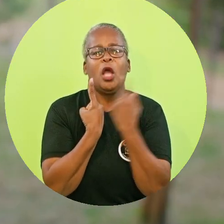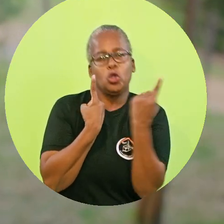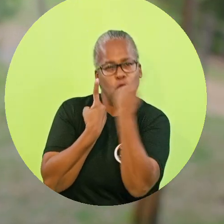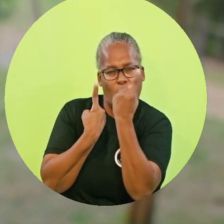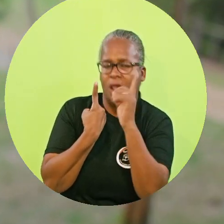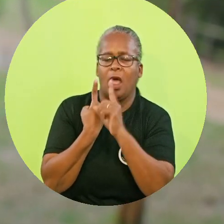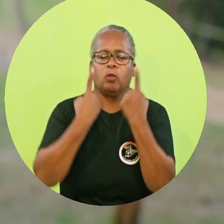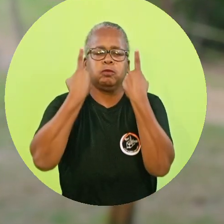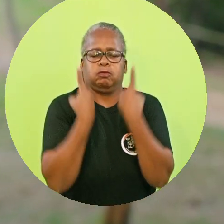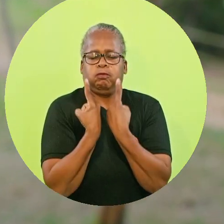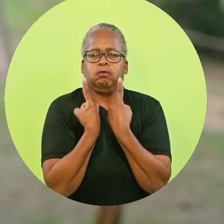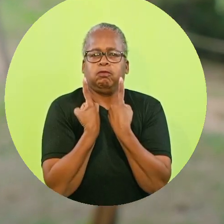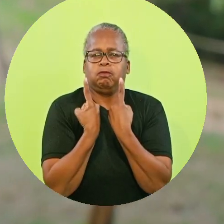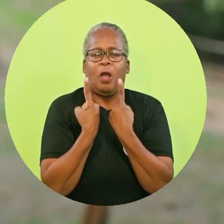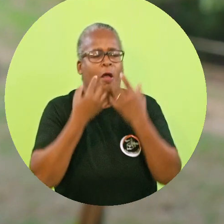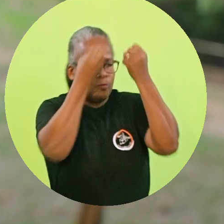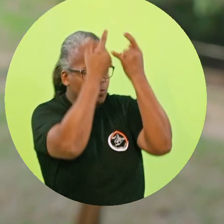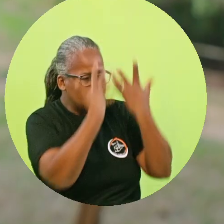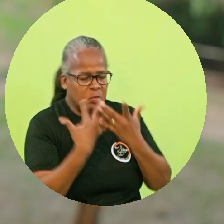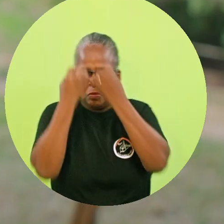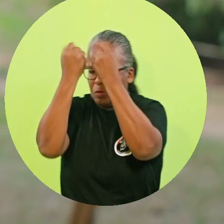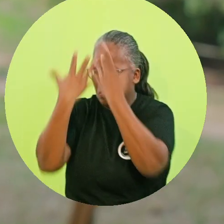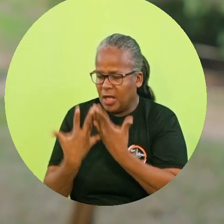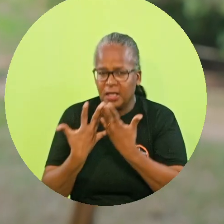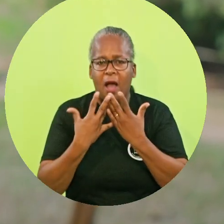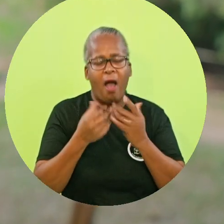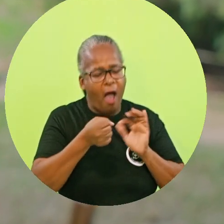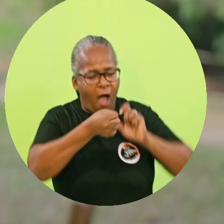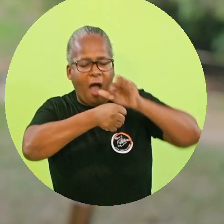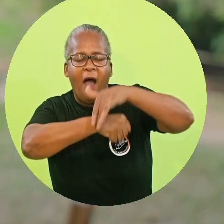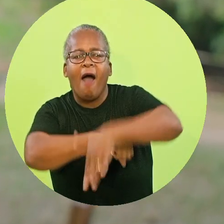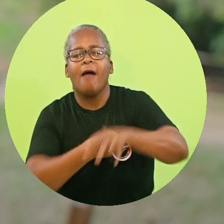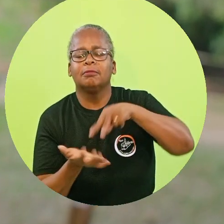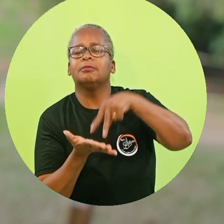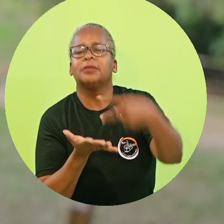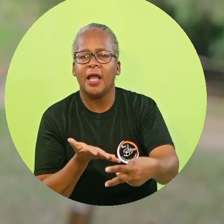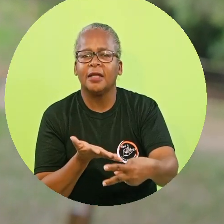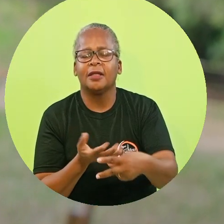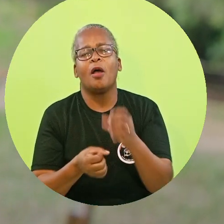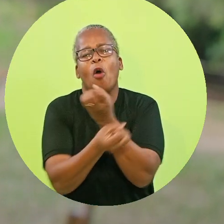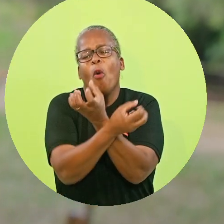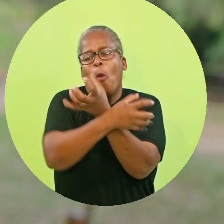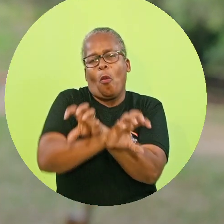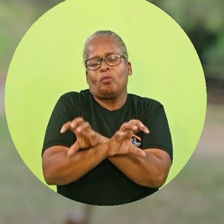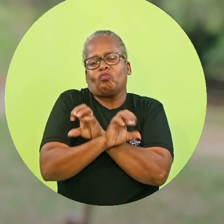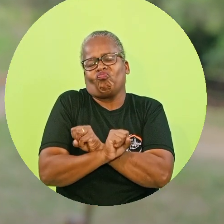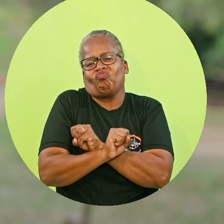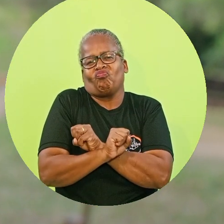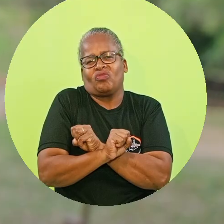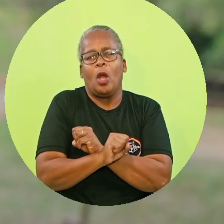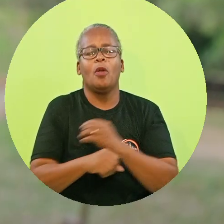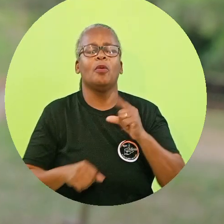sós. Seus corpos confessam o mesmo impulso, a queda como possibilidade, o vazio como lugar de